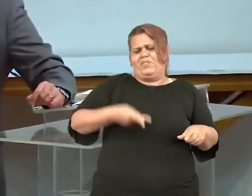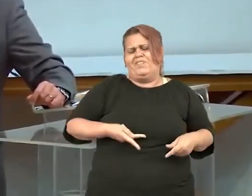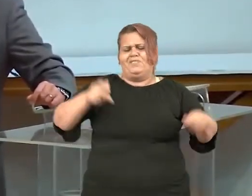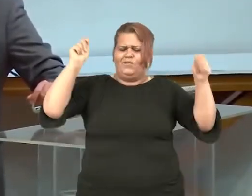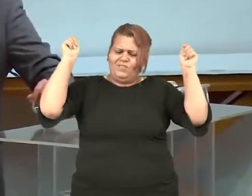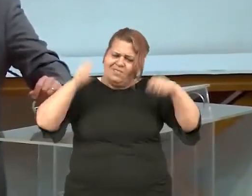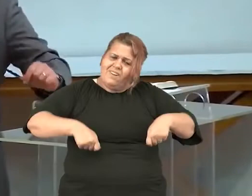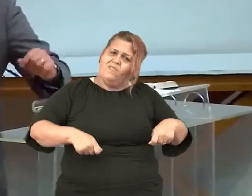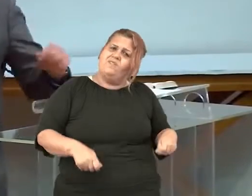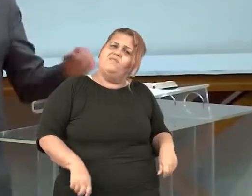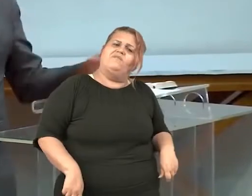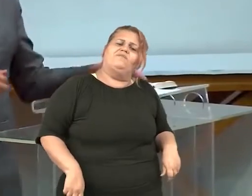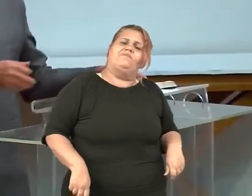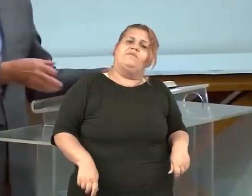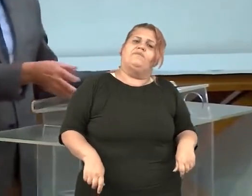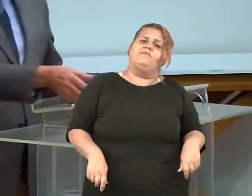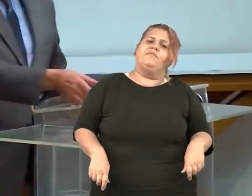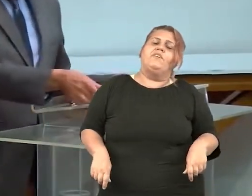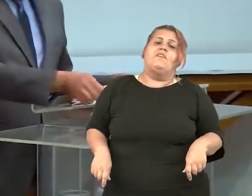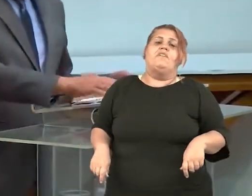dependentes de Deus.